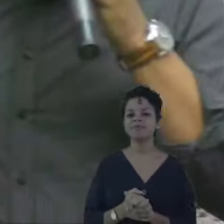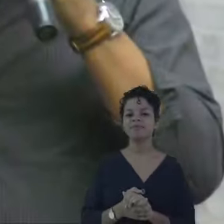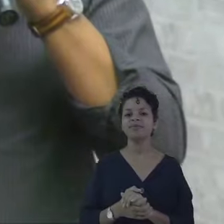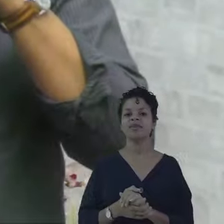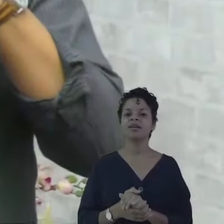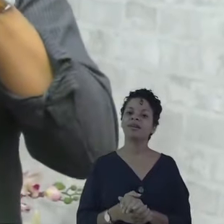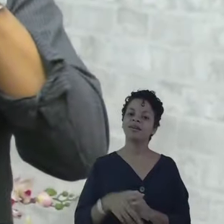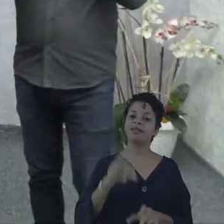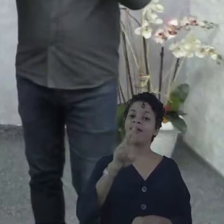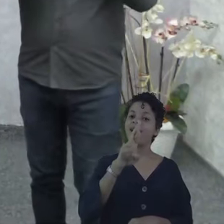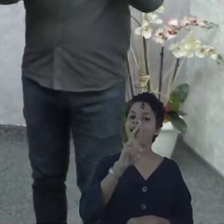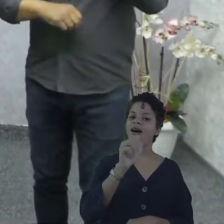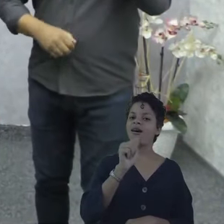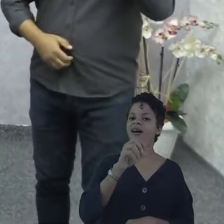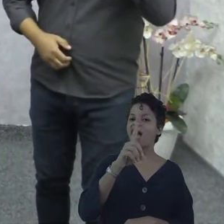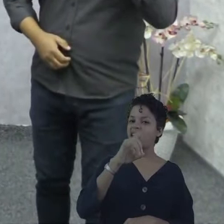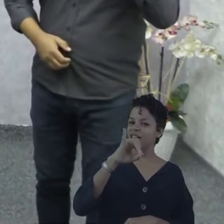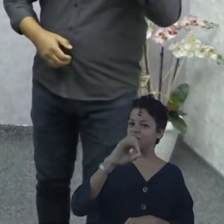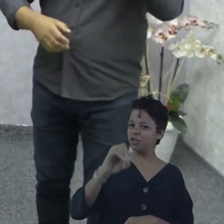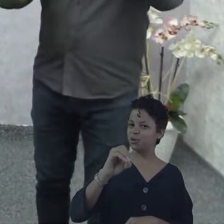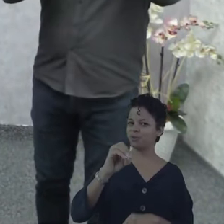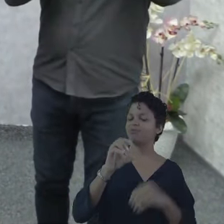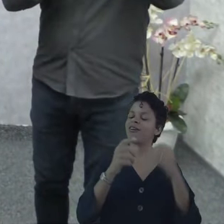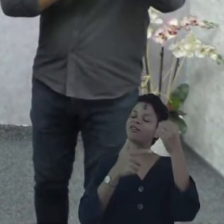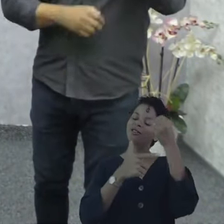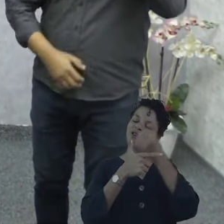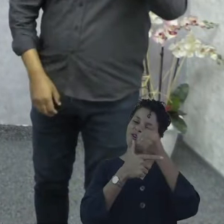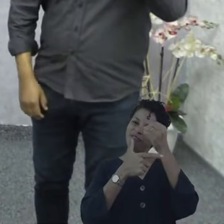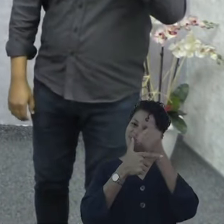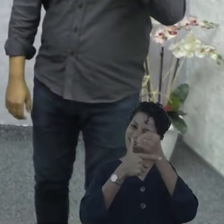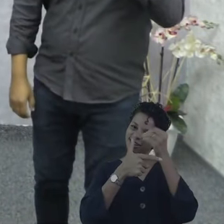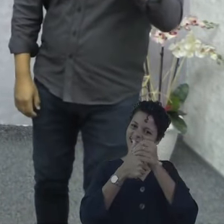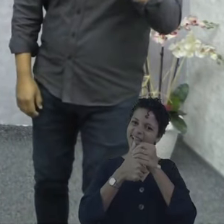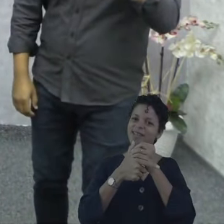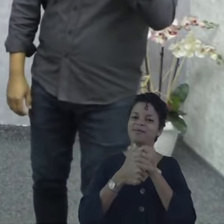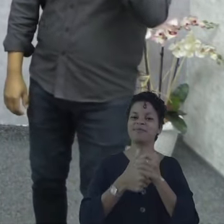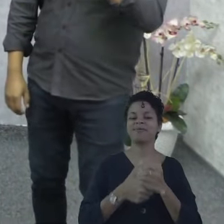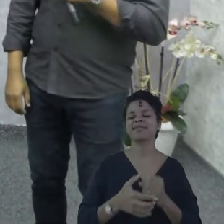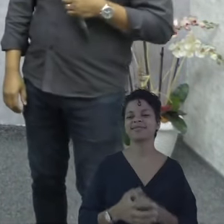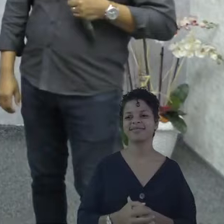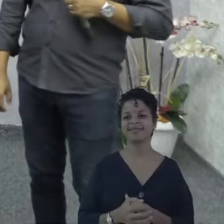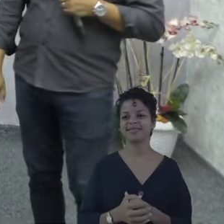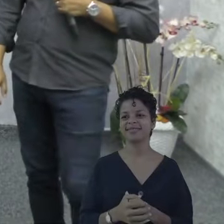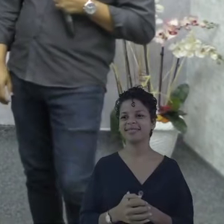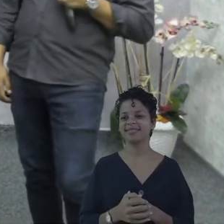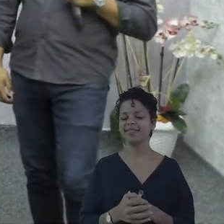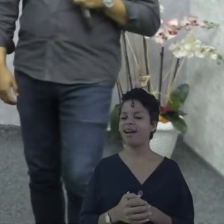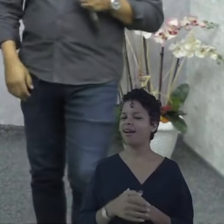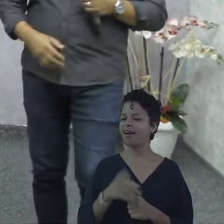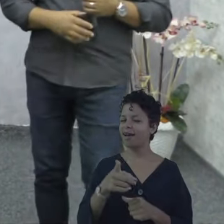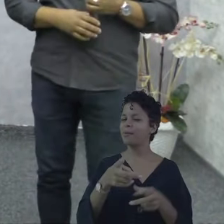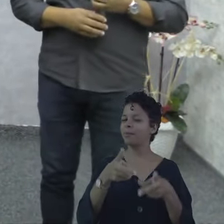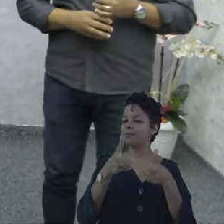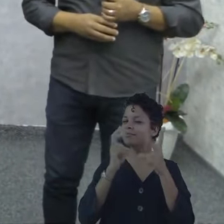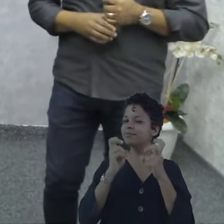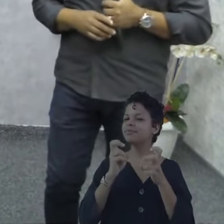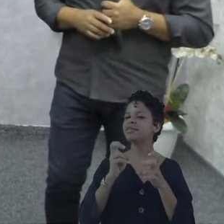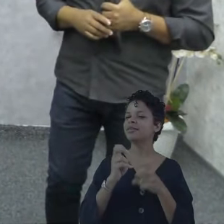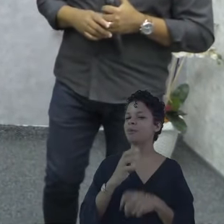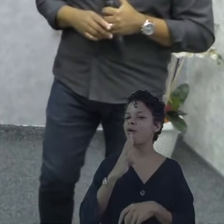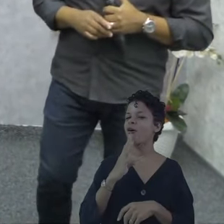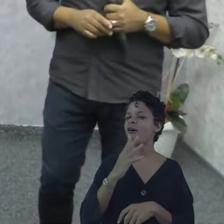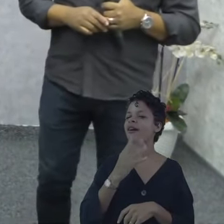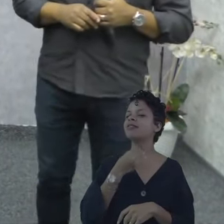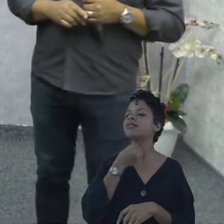Vamos lá então, Rádio Novo Tempo, a voz da esperança. Ah, tá vendo? Você